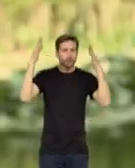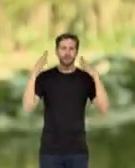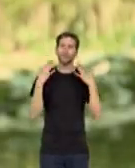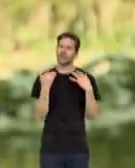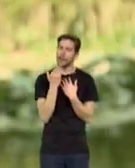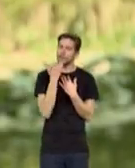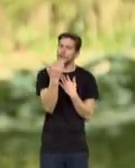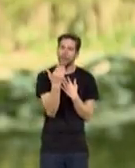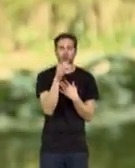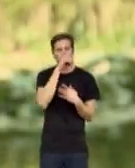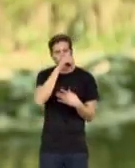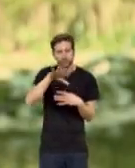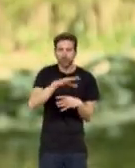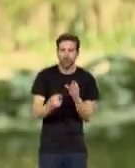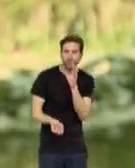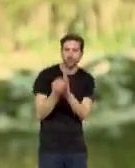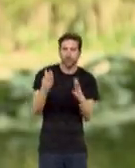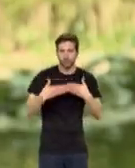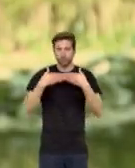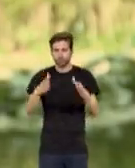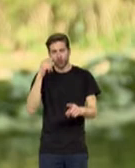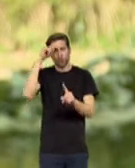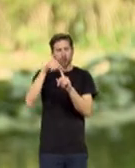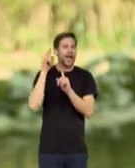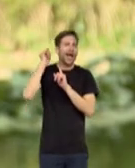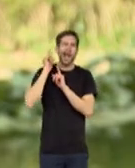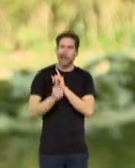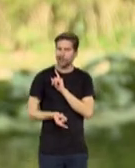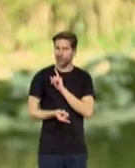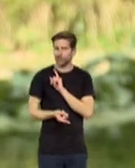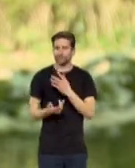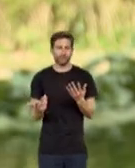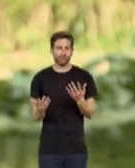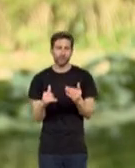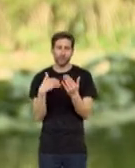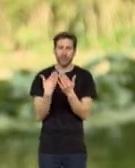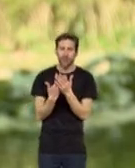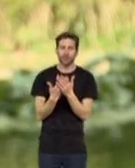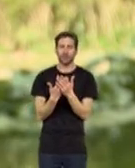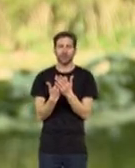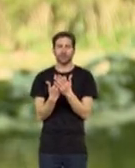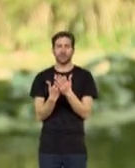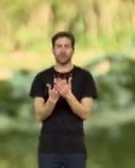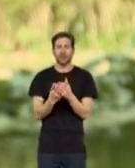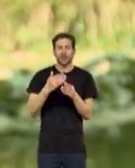uma, digamos, uma encomenda do Marquês de Pombal e tem um objetivo muito claro, que é de facto orientar